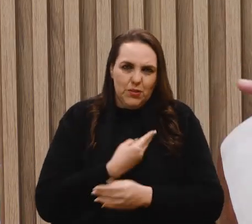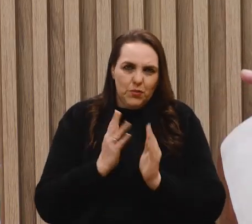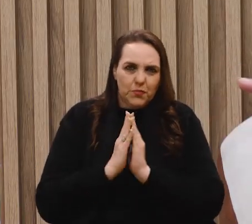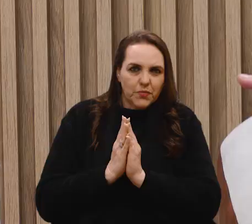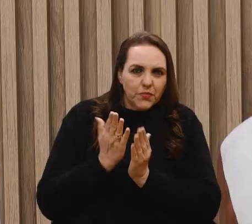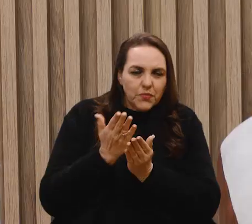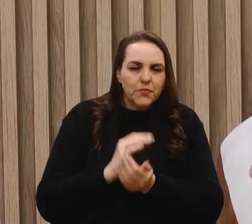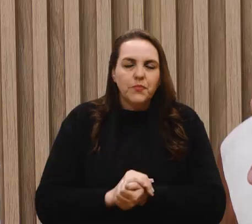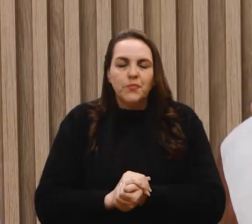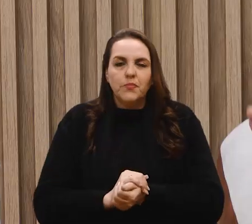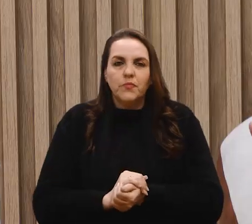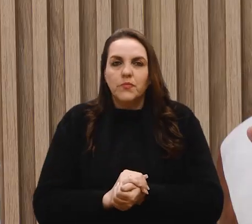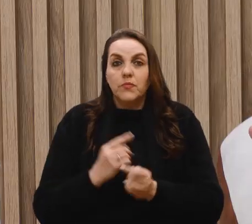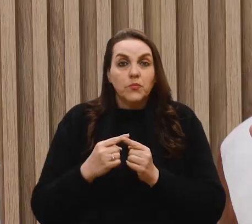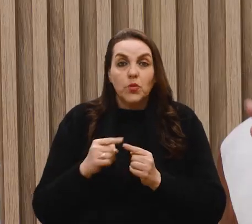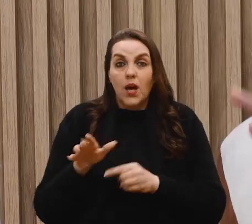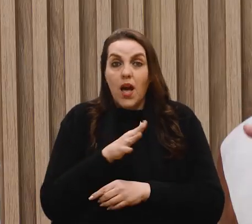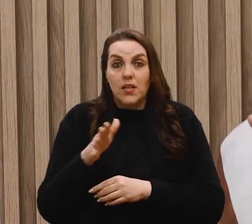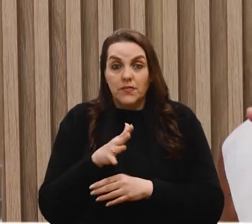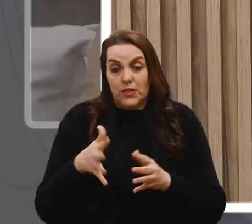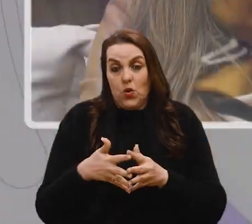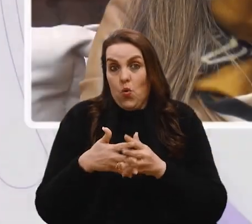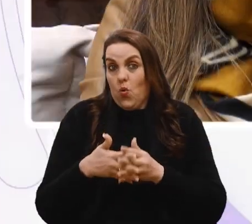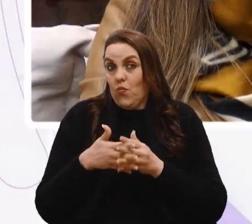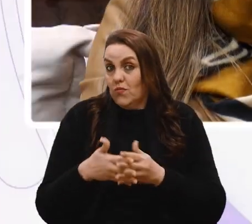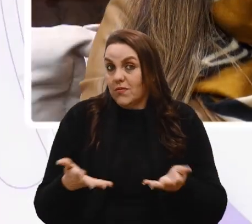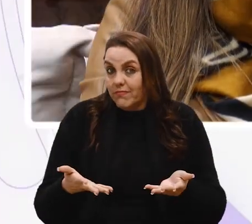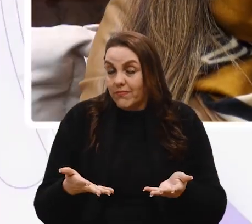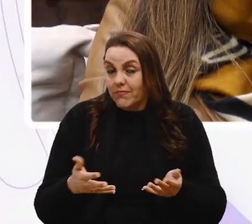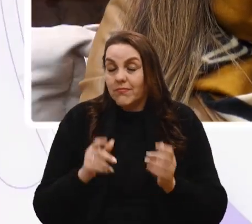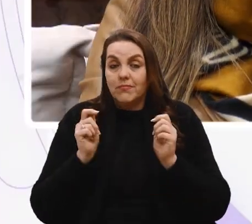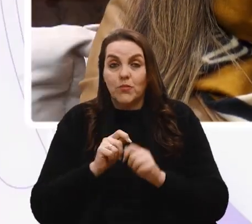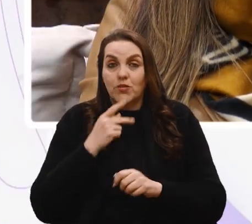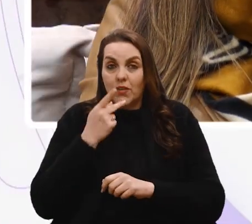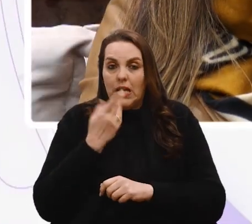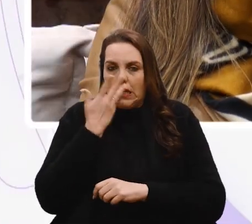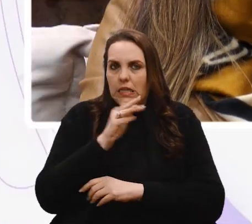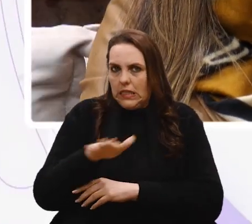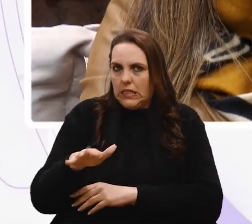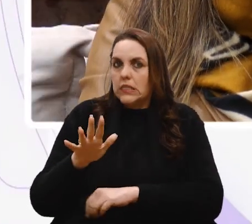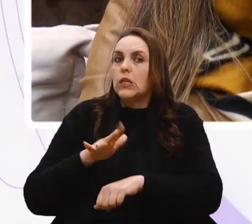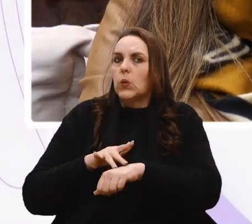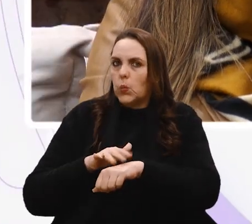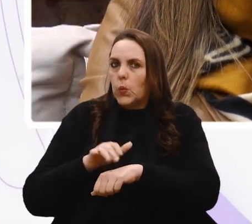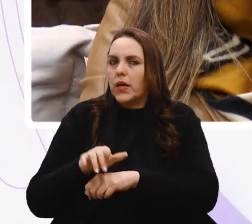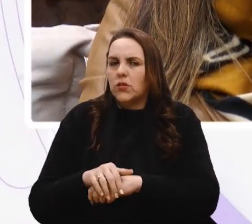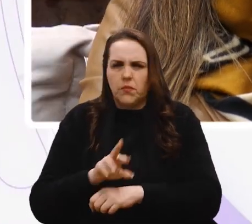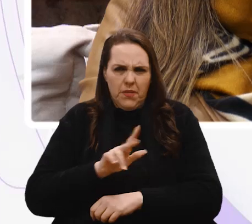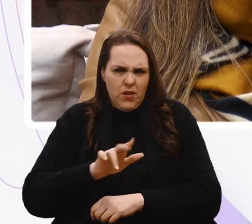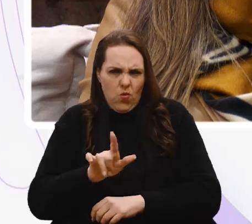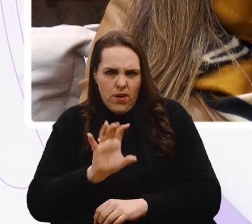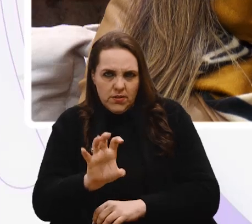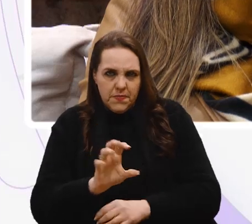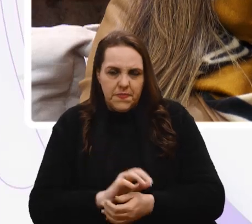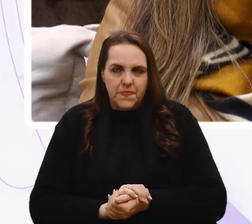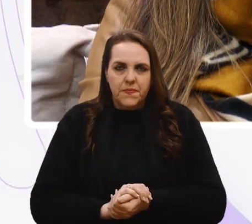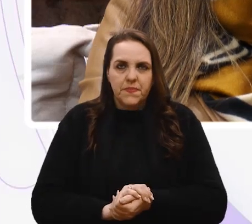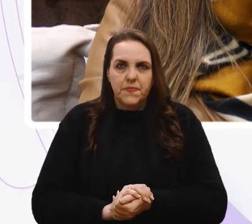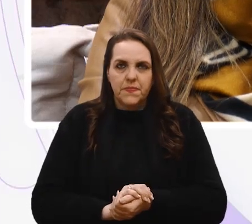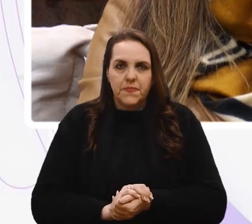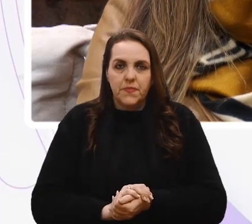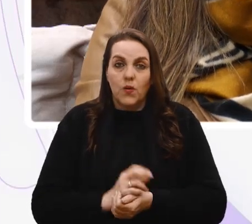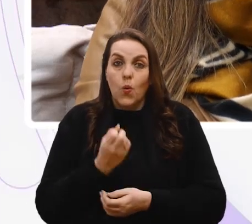isso. Porque às vezes as pessoas confundem, né? Elas podem estar dizendo, essa criança está doente, mas não é. Sim, ou muitas